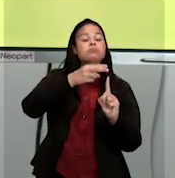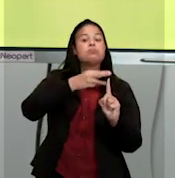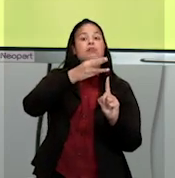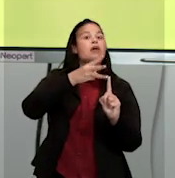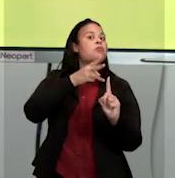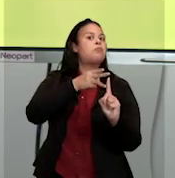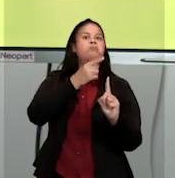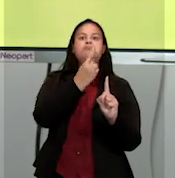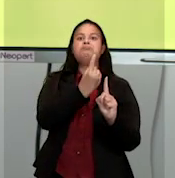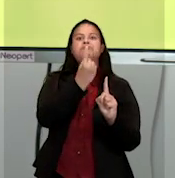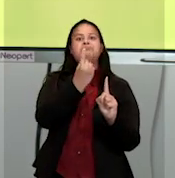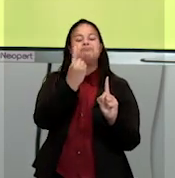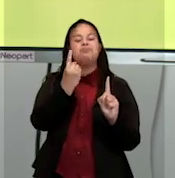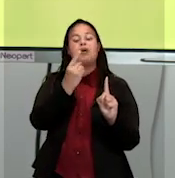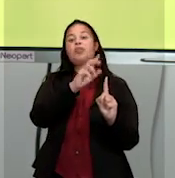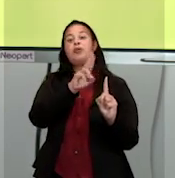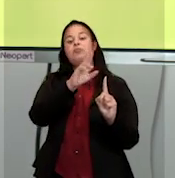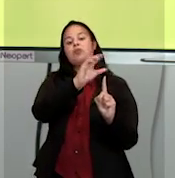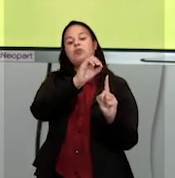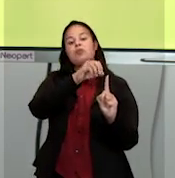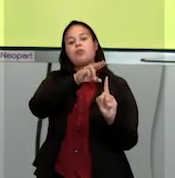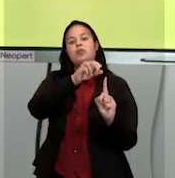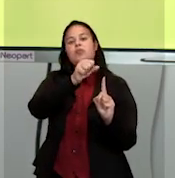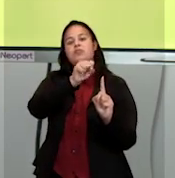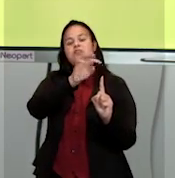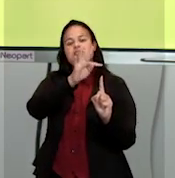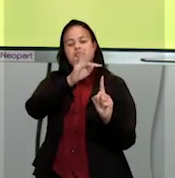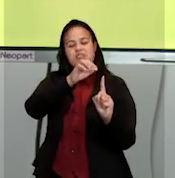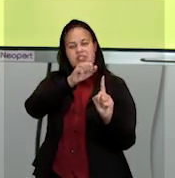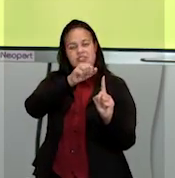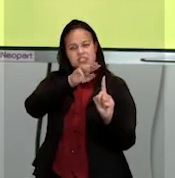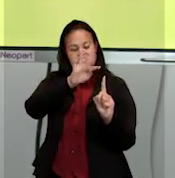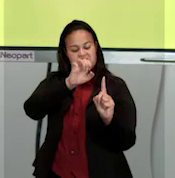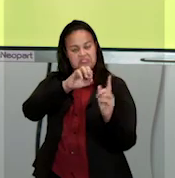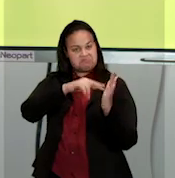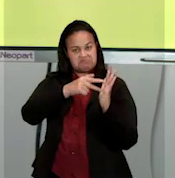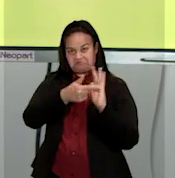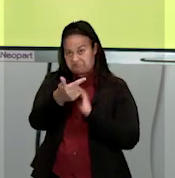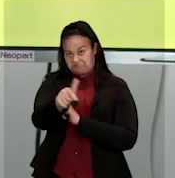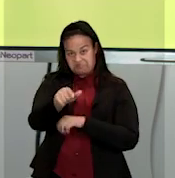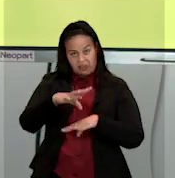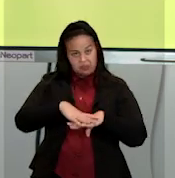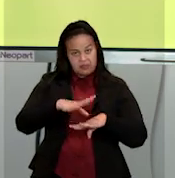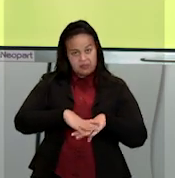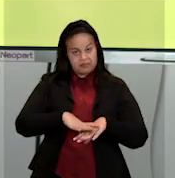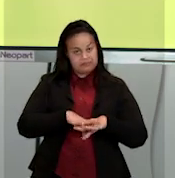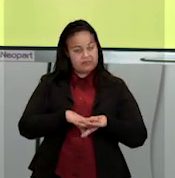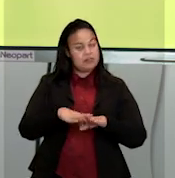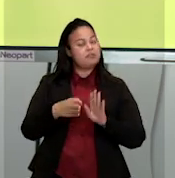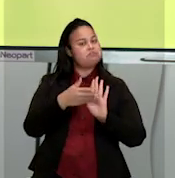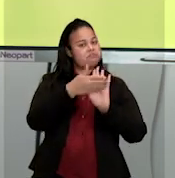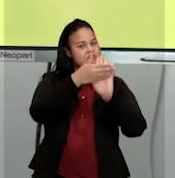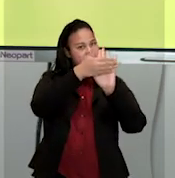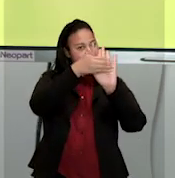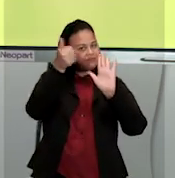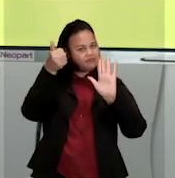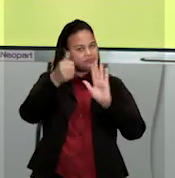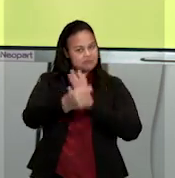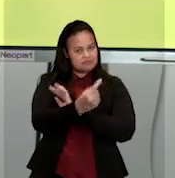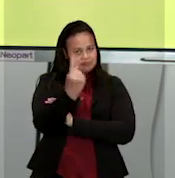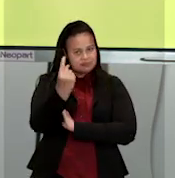seria uma função constante. Então, para nós, não faz sentido na função exponencial. Então, a gente elimina o